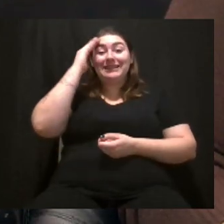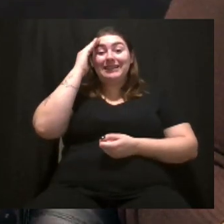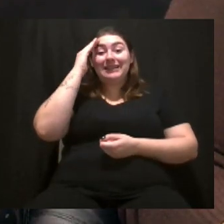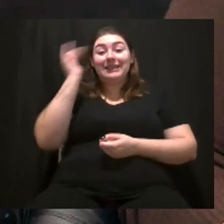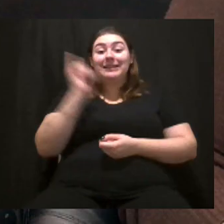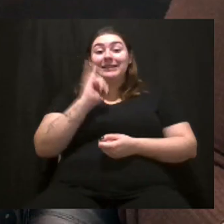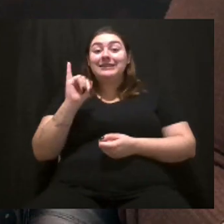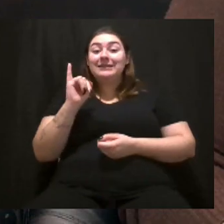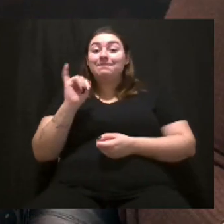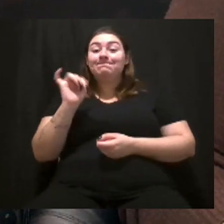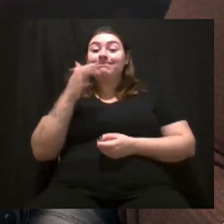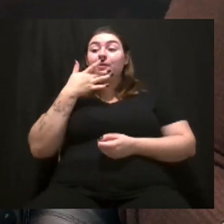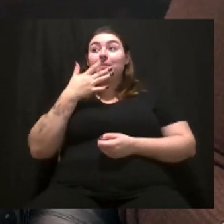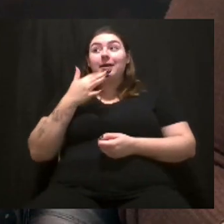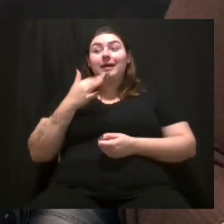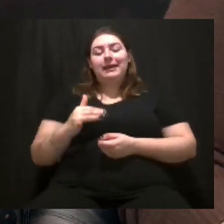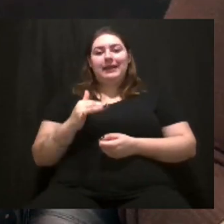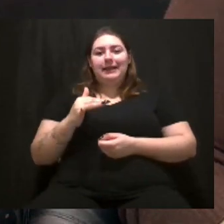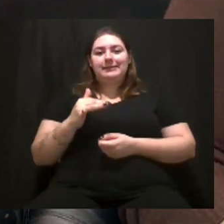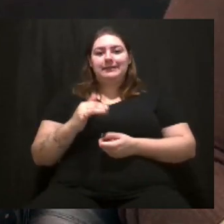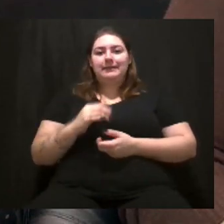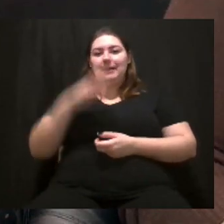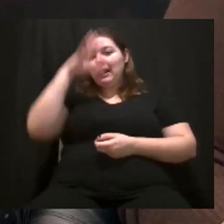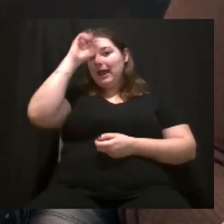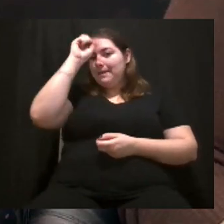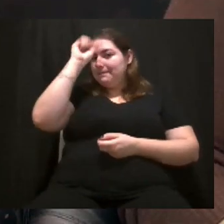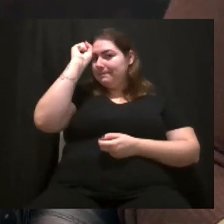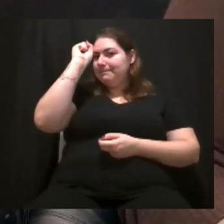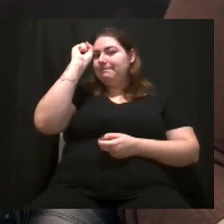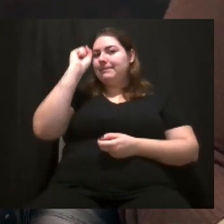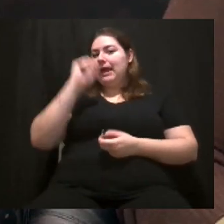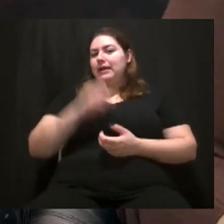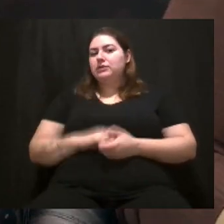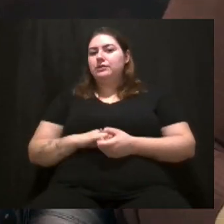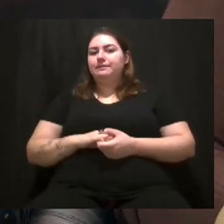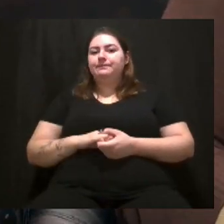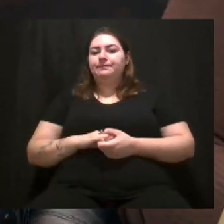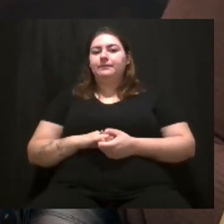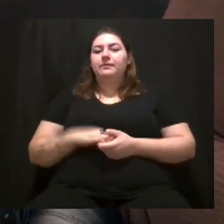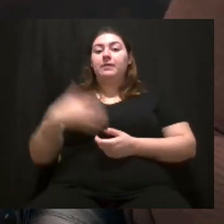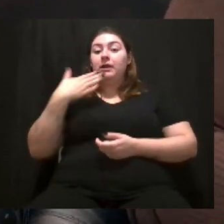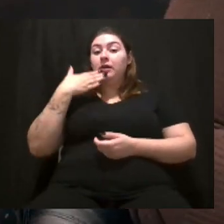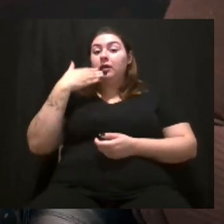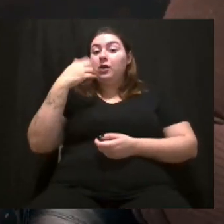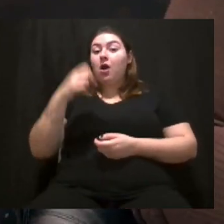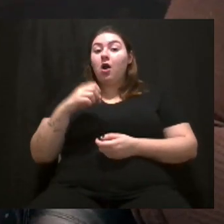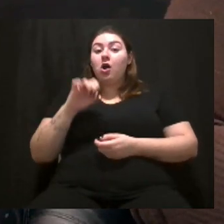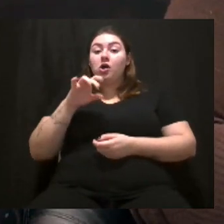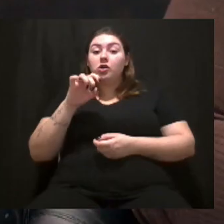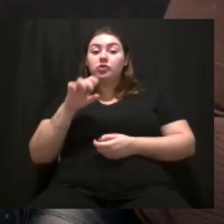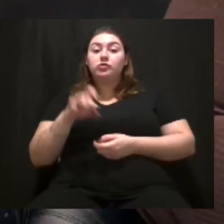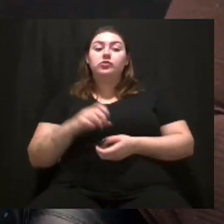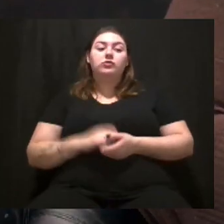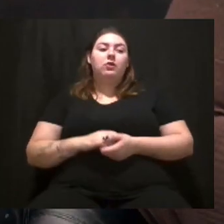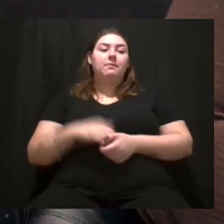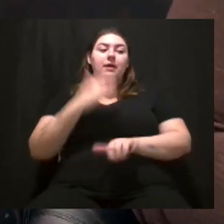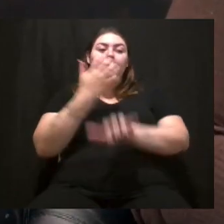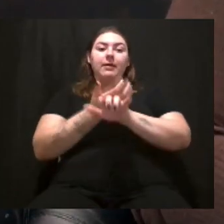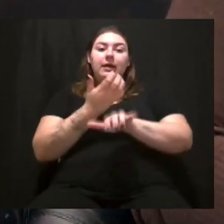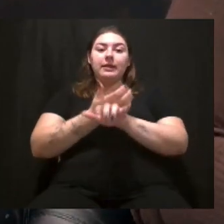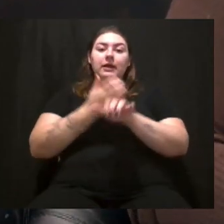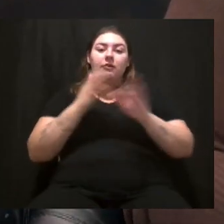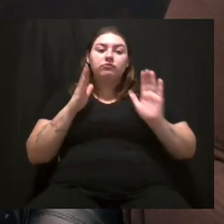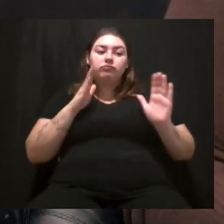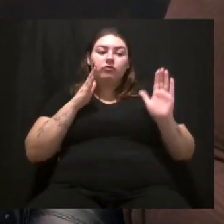que tem um aprendizado mais autônomo e precisa de uma metodologia que só vai direcionar, ou se é melhor